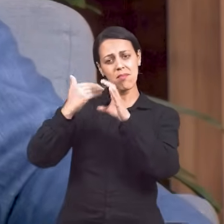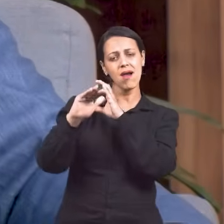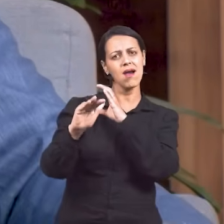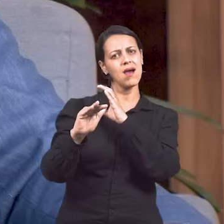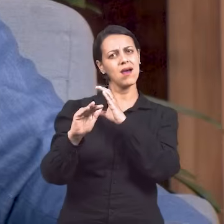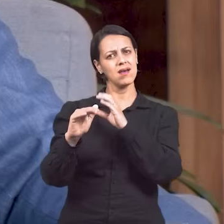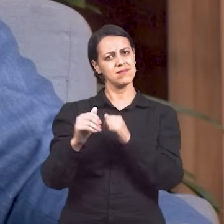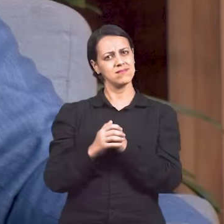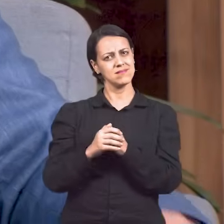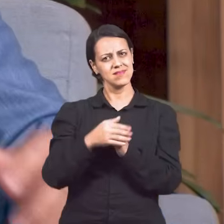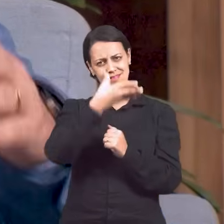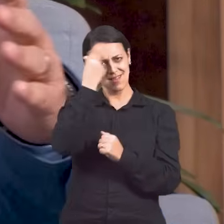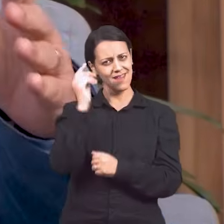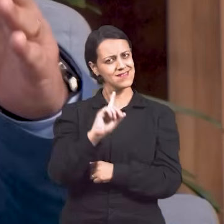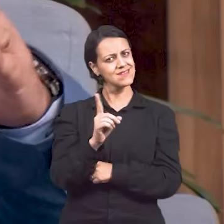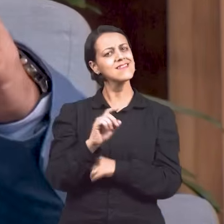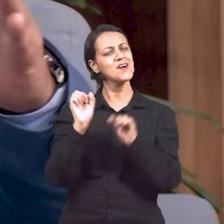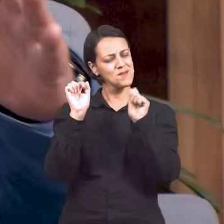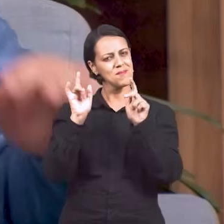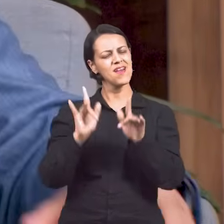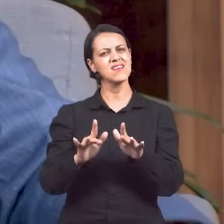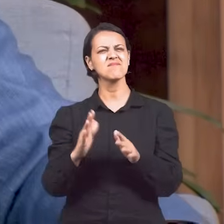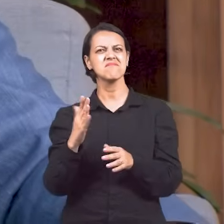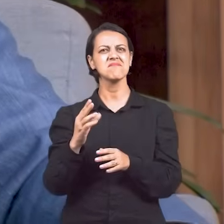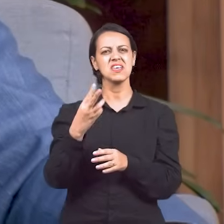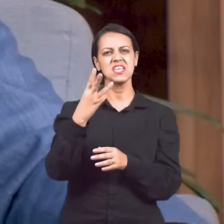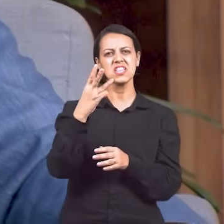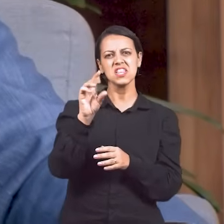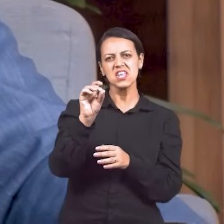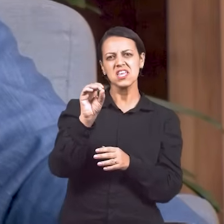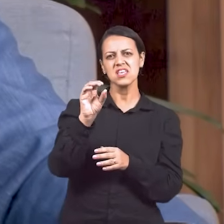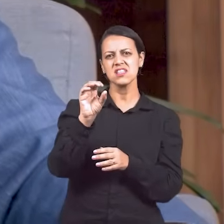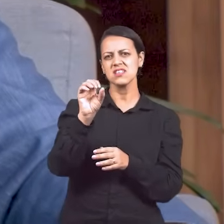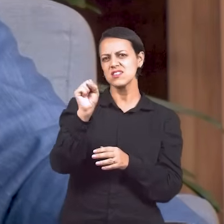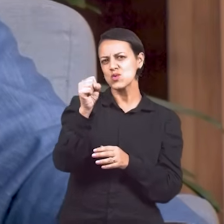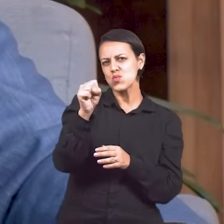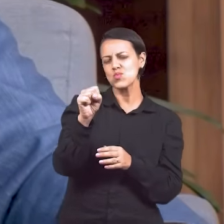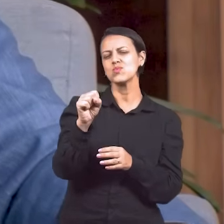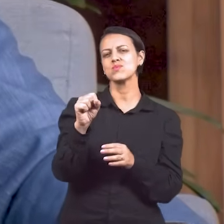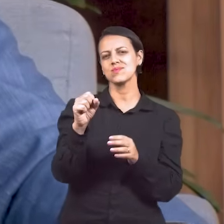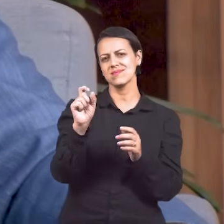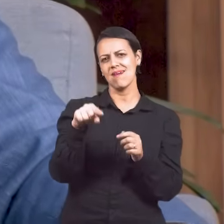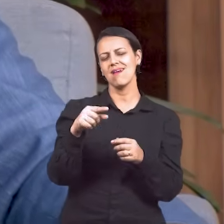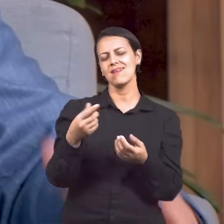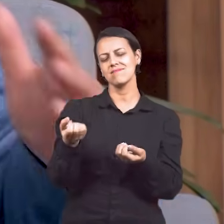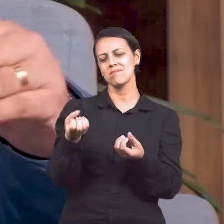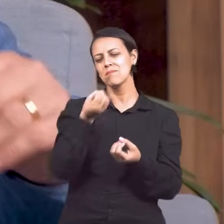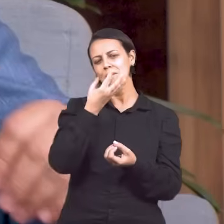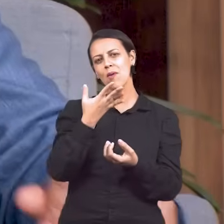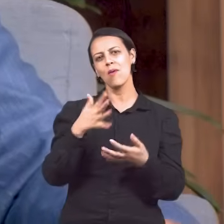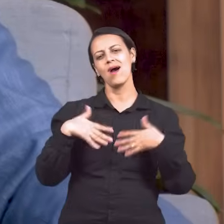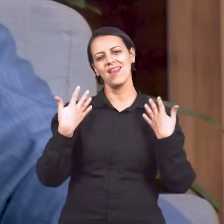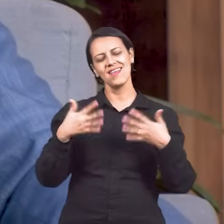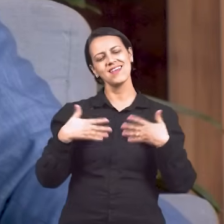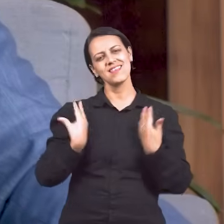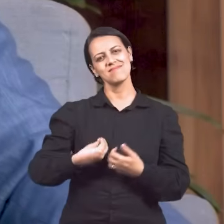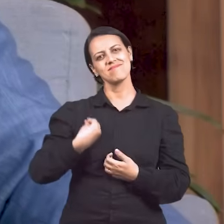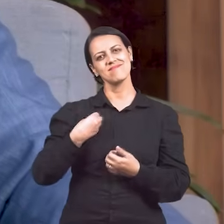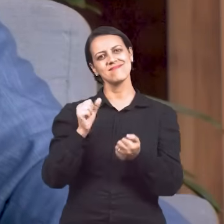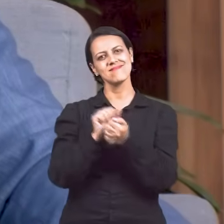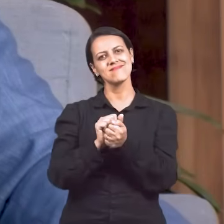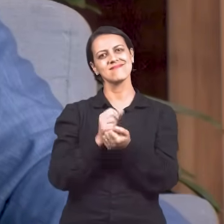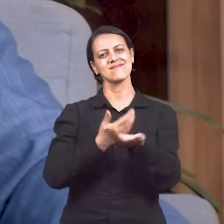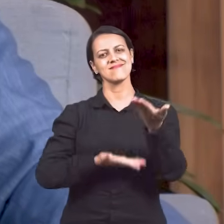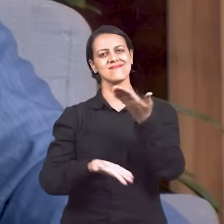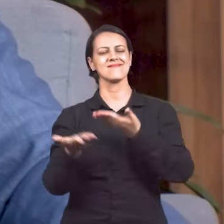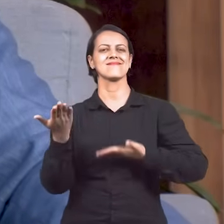enviar não, vai ser uma benção. Vídeos curtos de 30, 40 segundos, sempre tem sido uma alegria participar com os irmãos aqui do